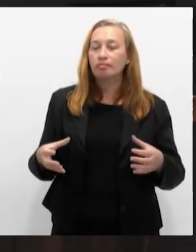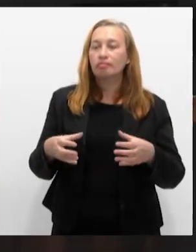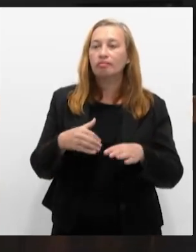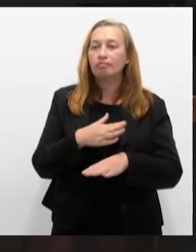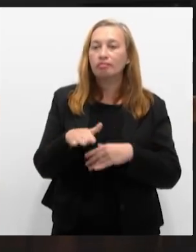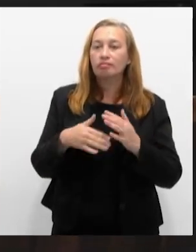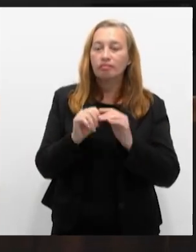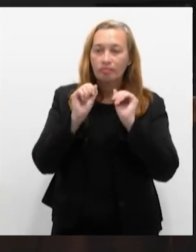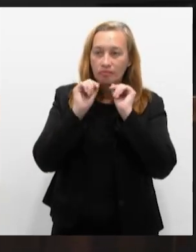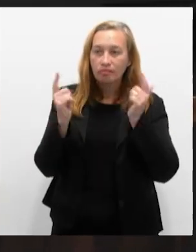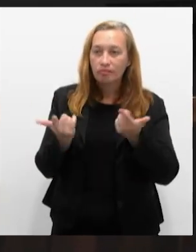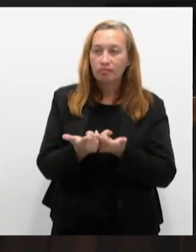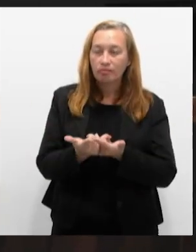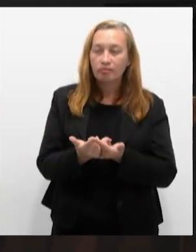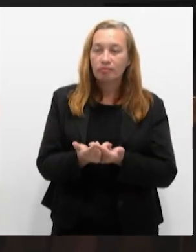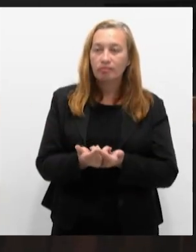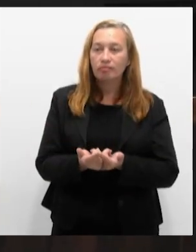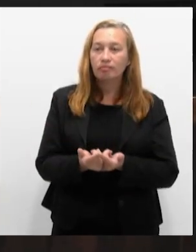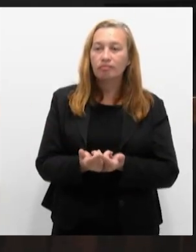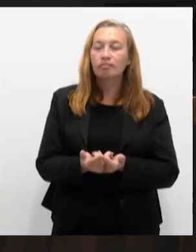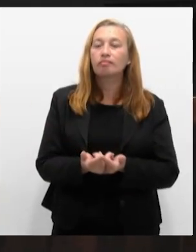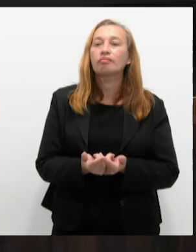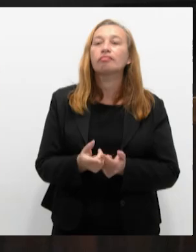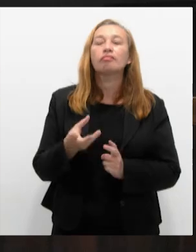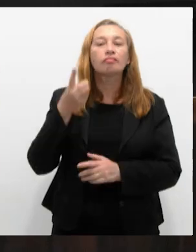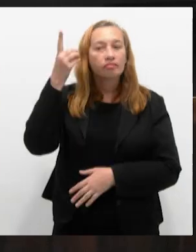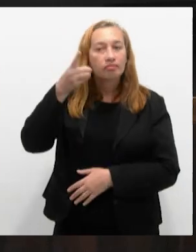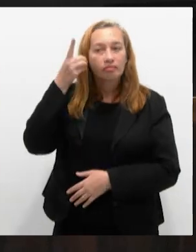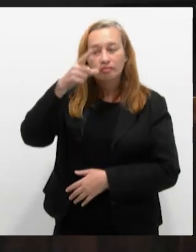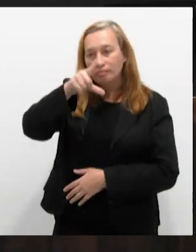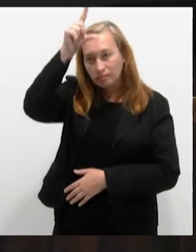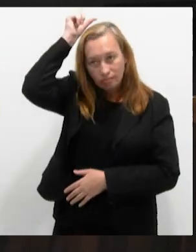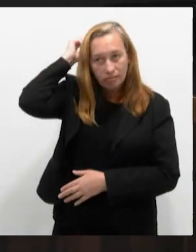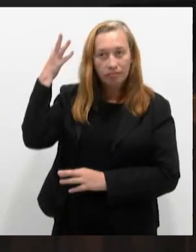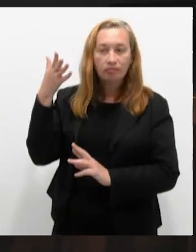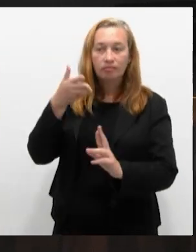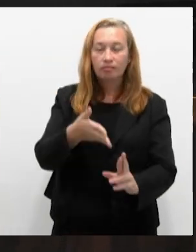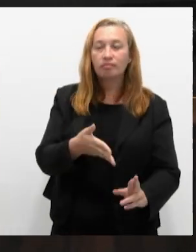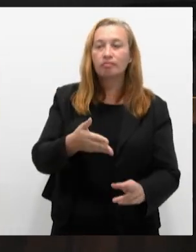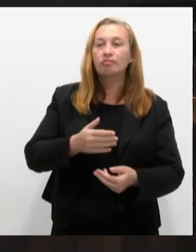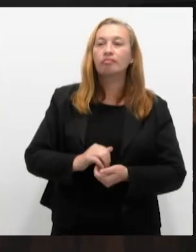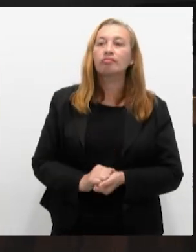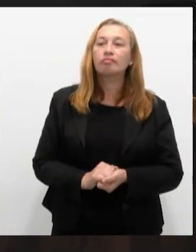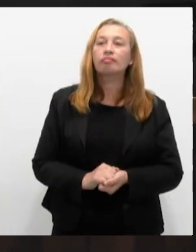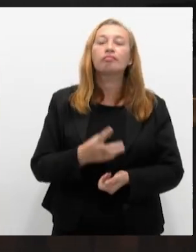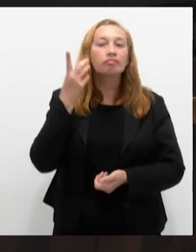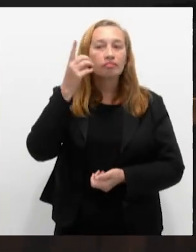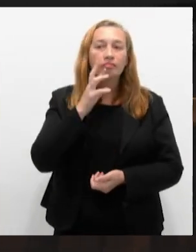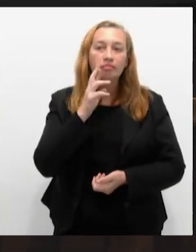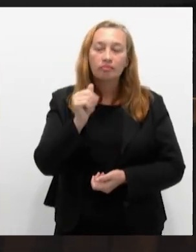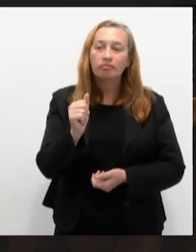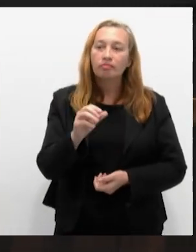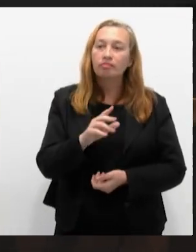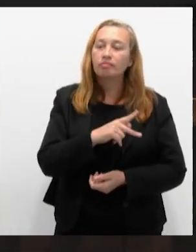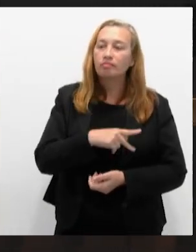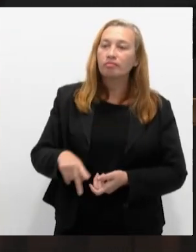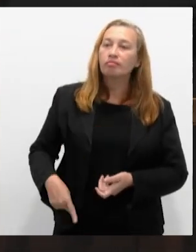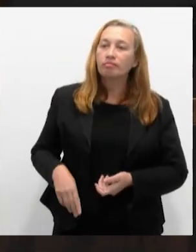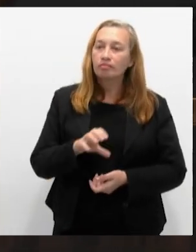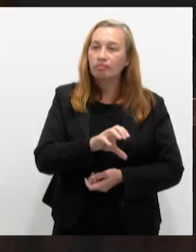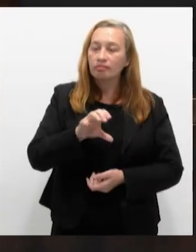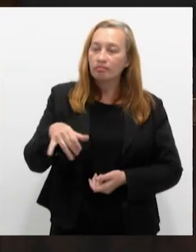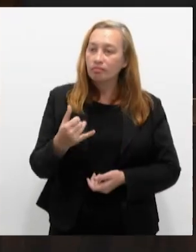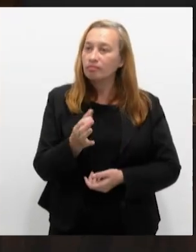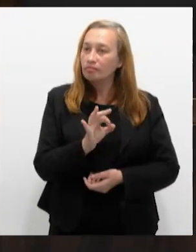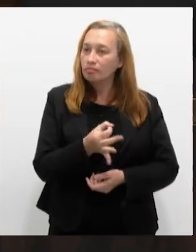na figura do deputado Luiz Paulo, que é o nosso veterano de guerra aqui, do deputado Amorim, que é o presidente da CCJ, e,